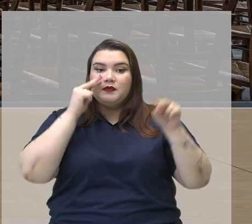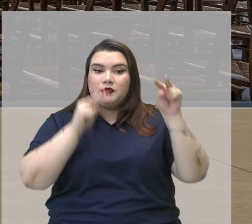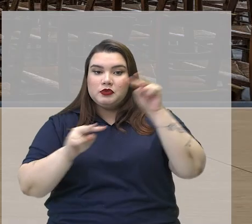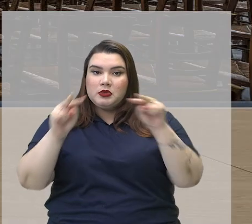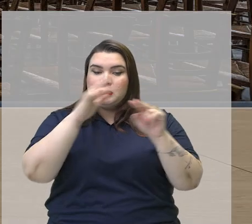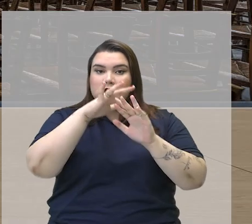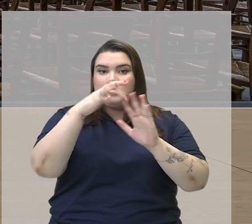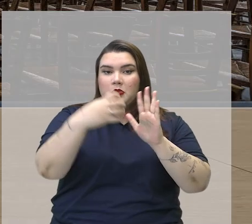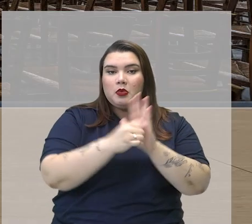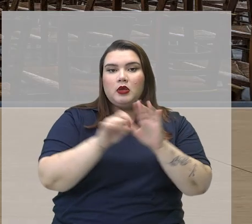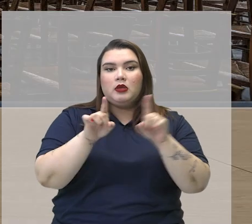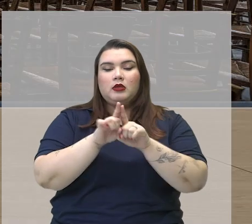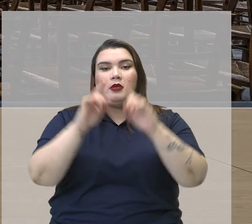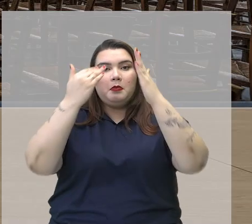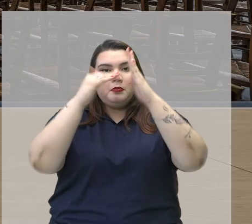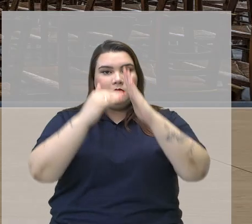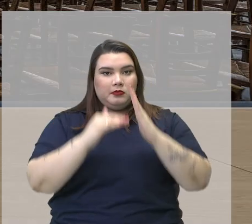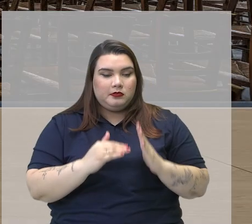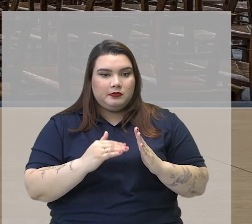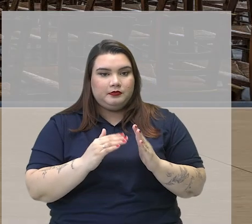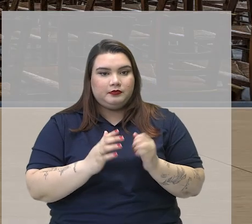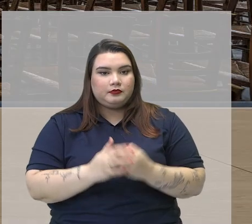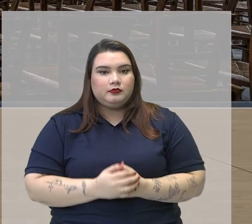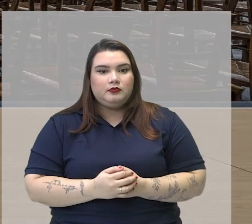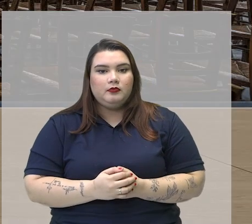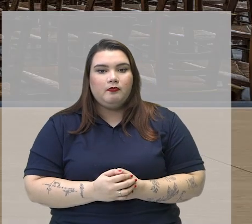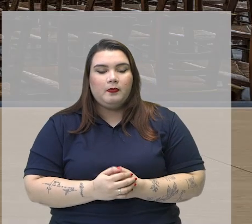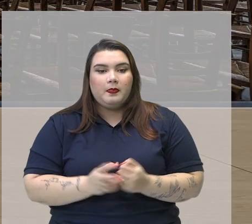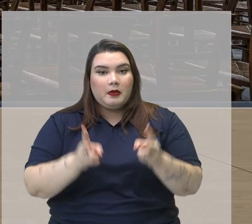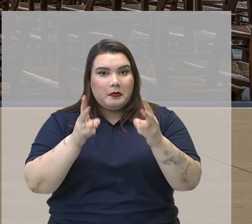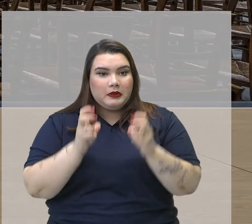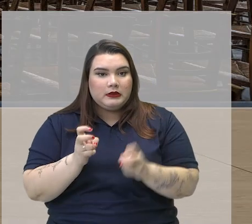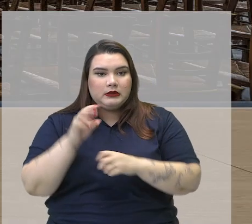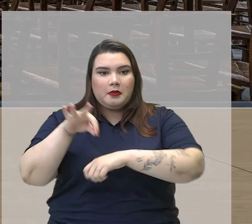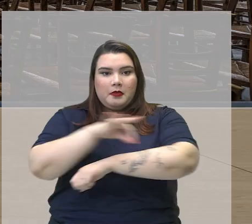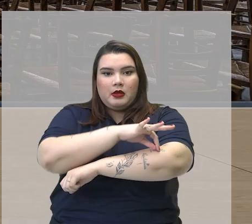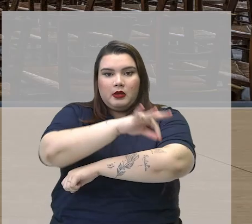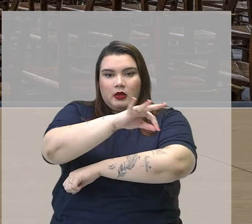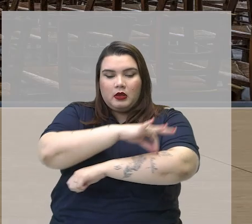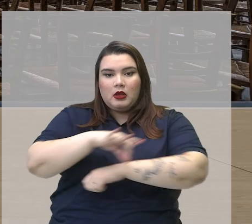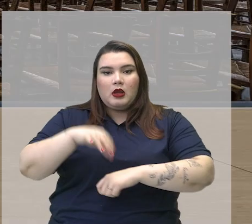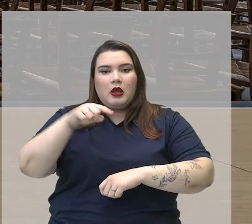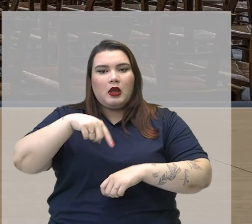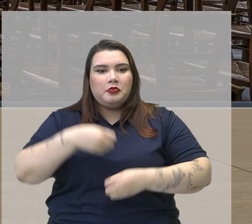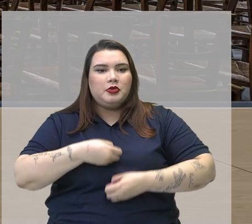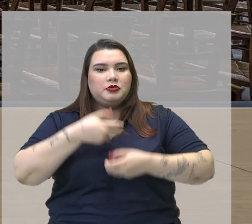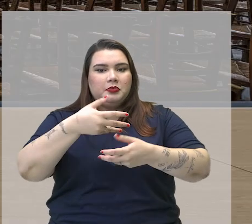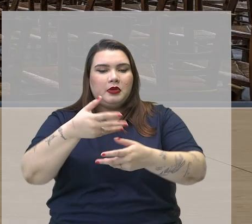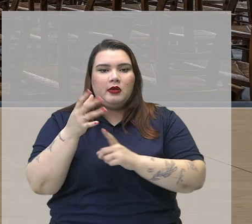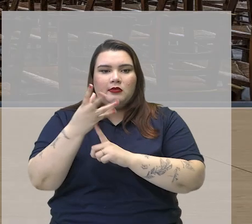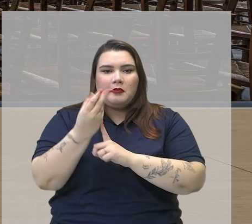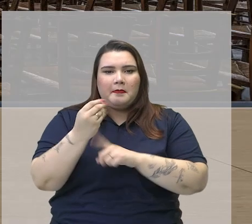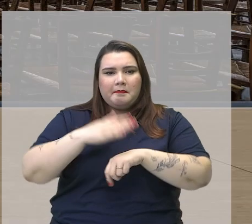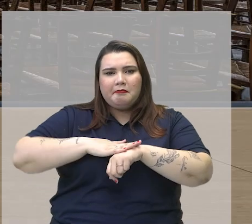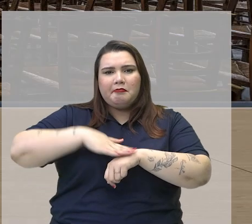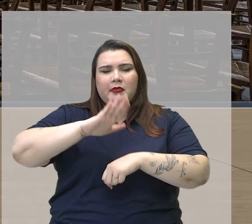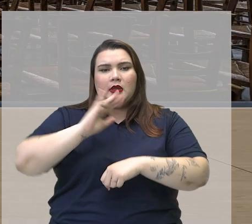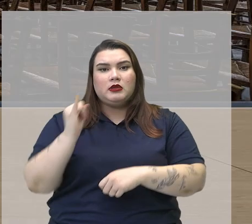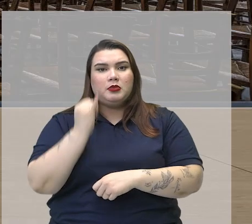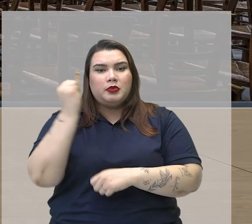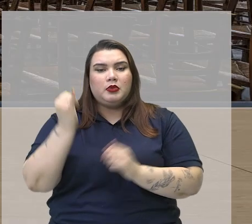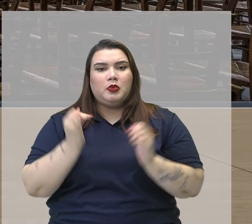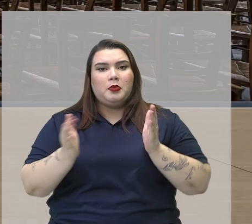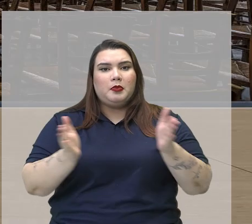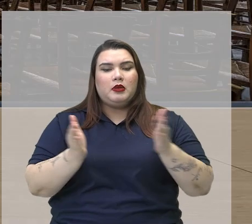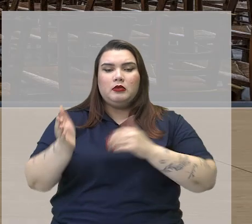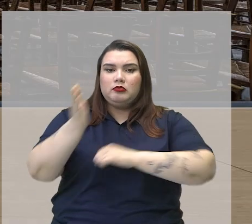e hierárquicas. Como vocês podem ver, a arquitetura foi uma das expressões artísticas mais importantes da